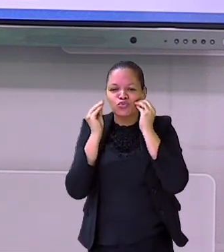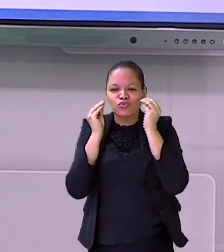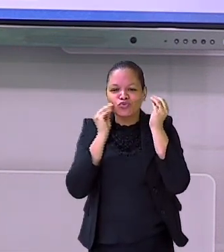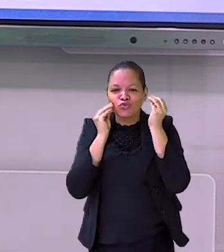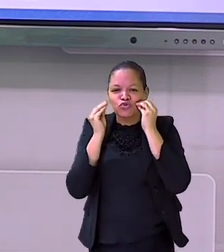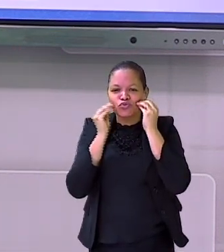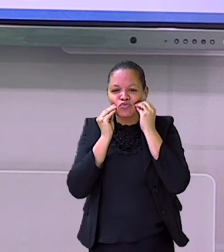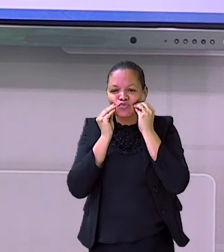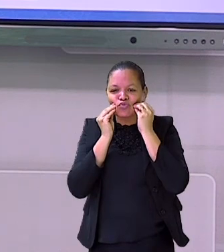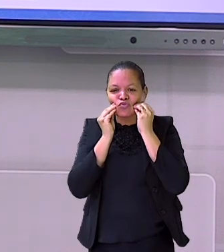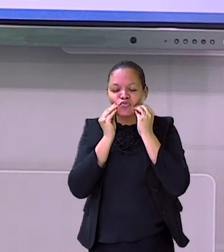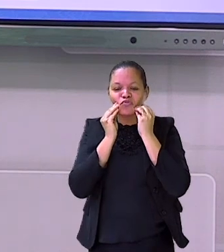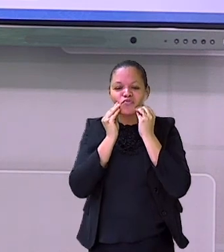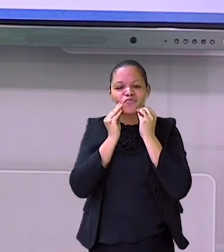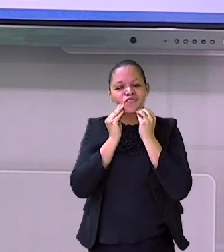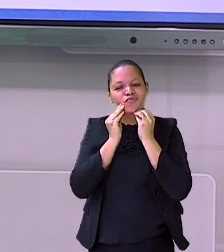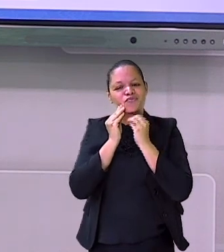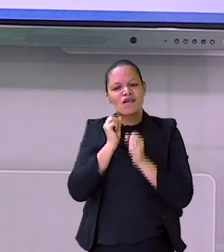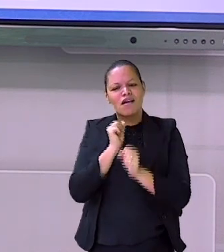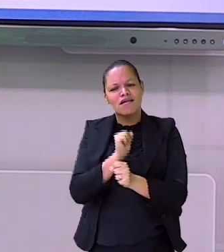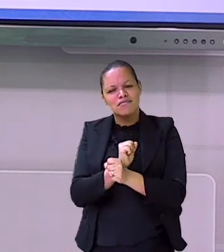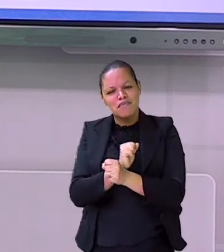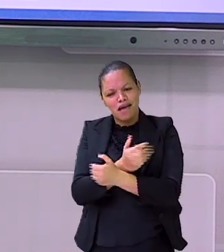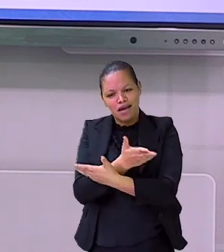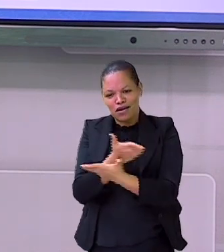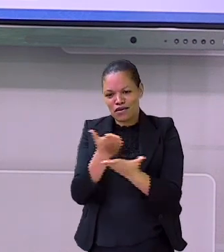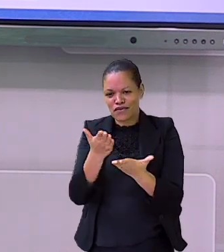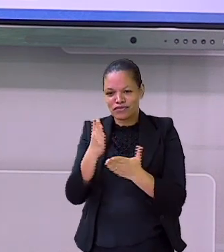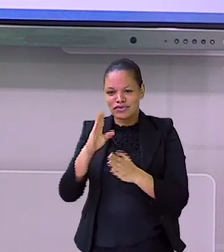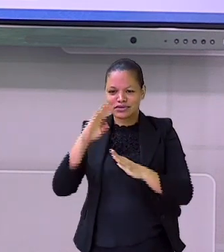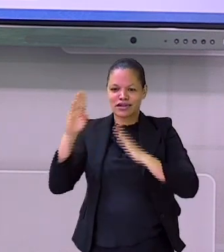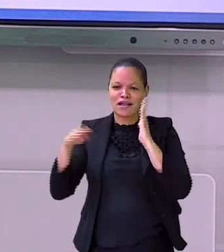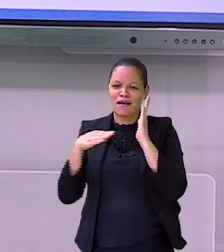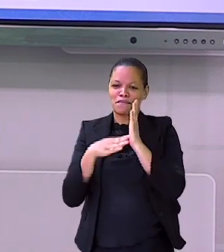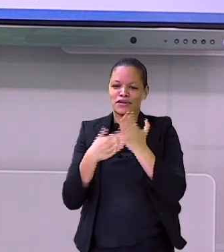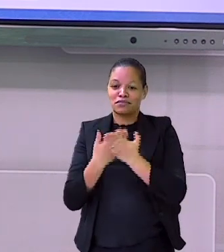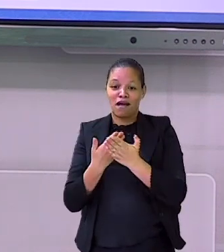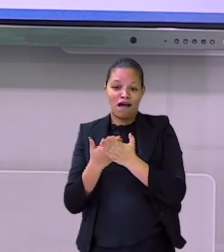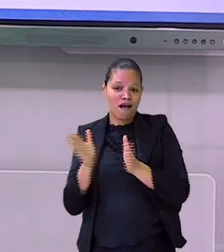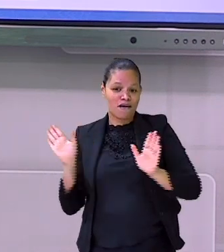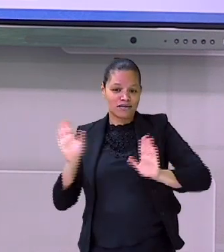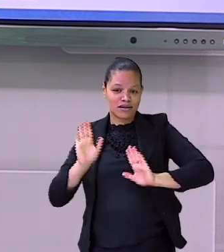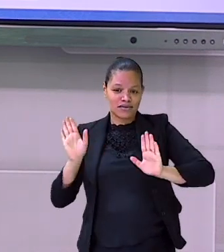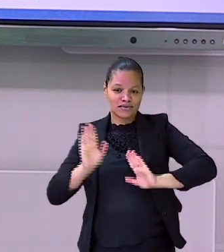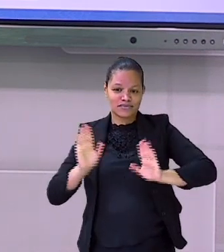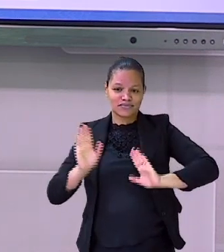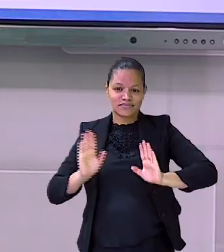vocês fiquem com Deus e aguardo vocês na próxima aula. Tchauzinho!